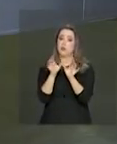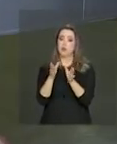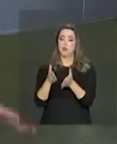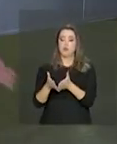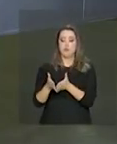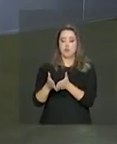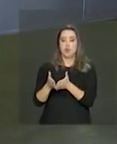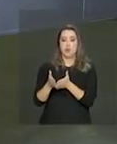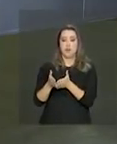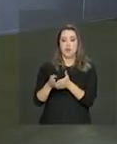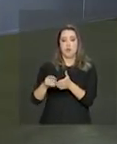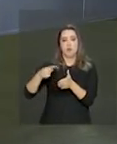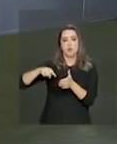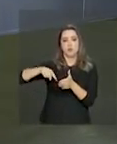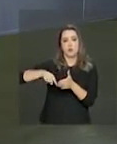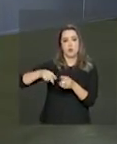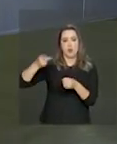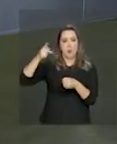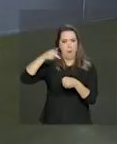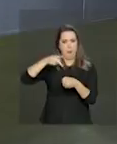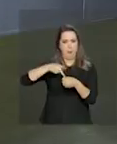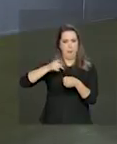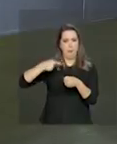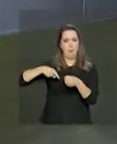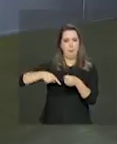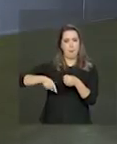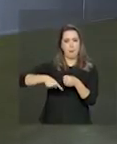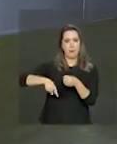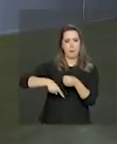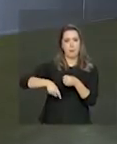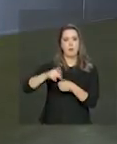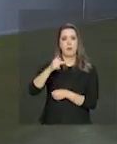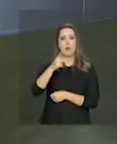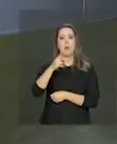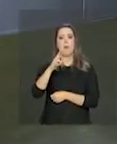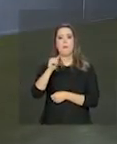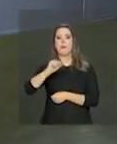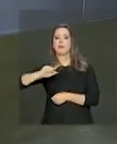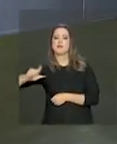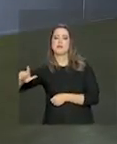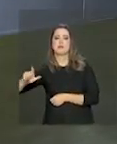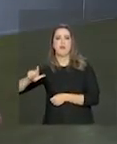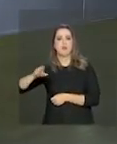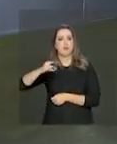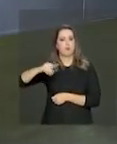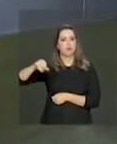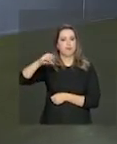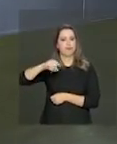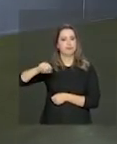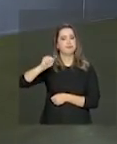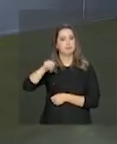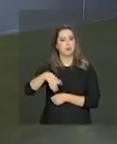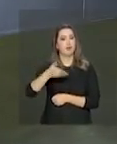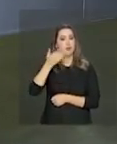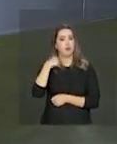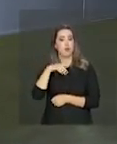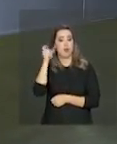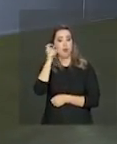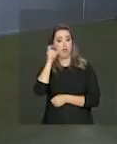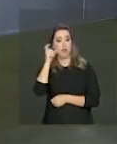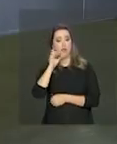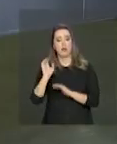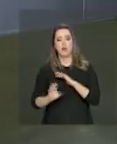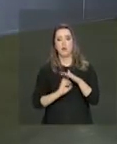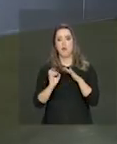pré-sal, que nas últimas disputas atraiu grande interesse de petroleiras internacionais. A Agência Nacional do